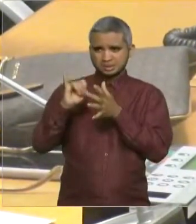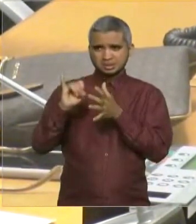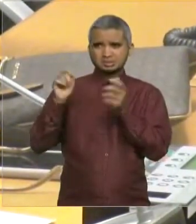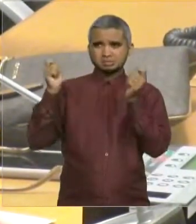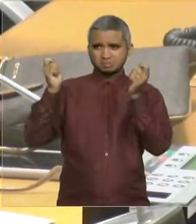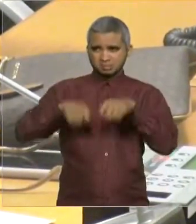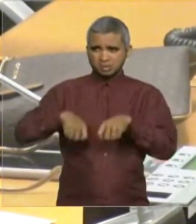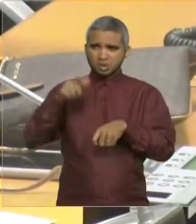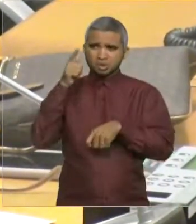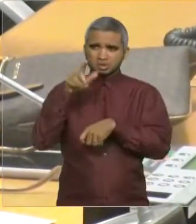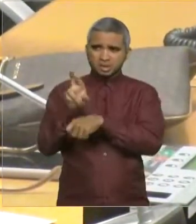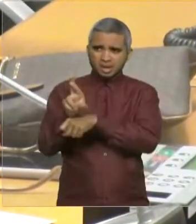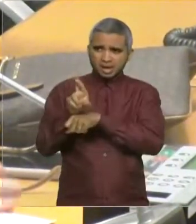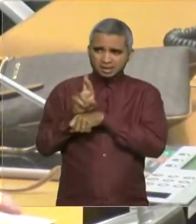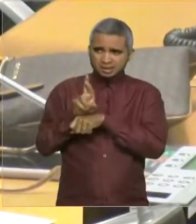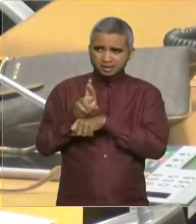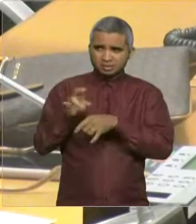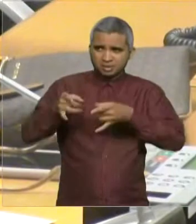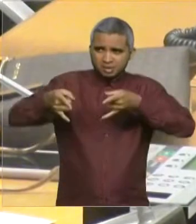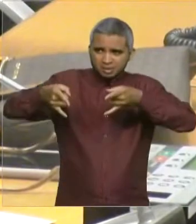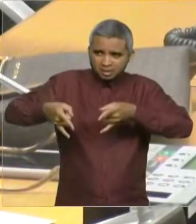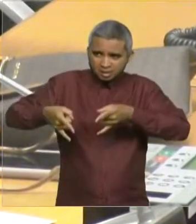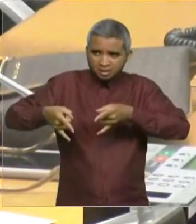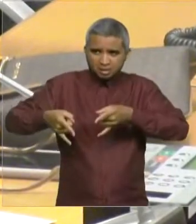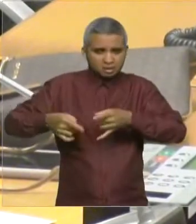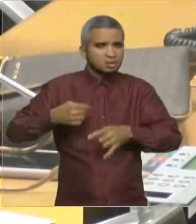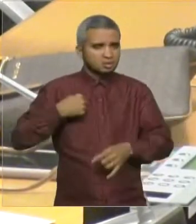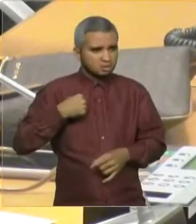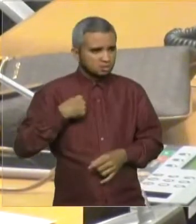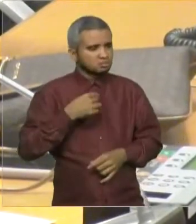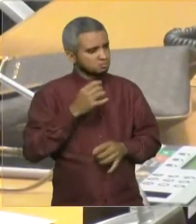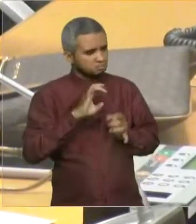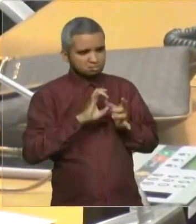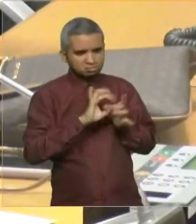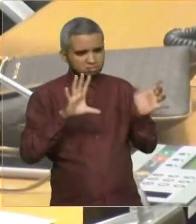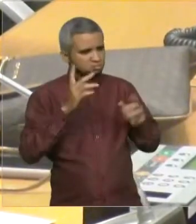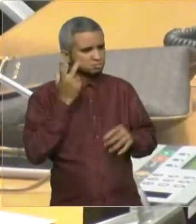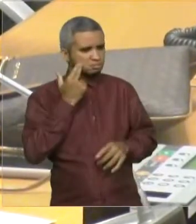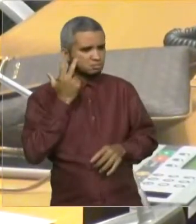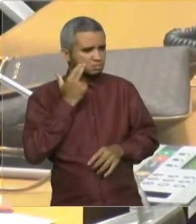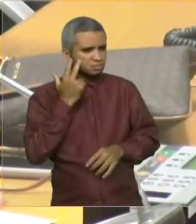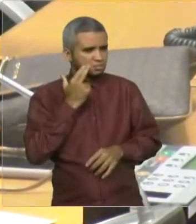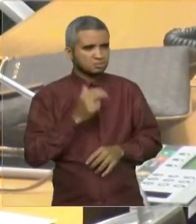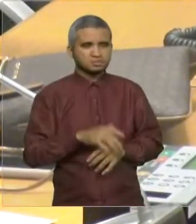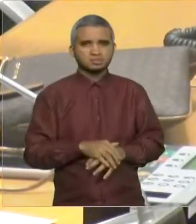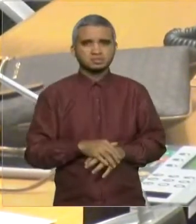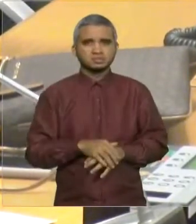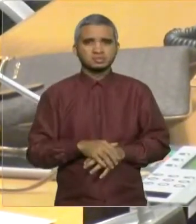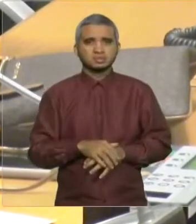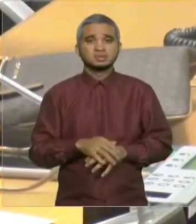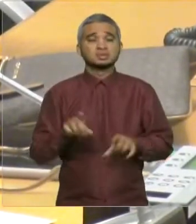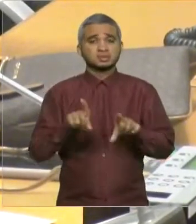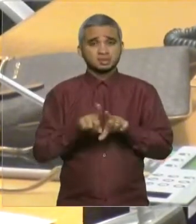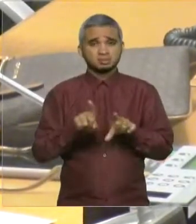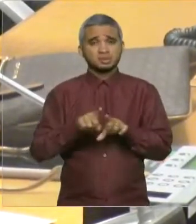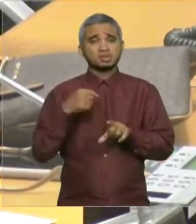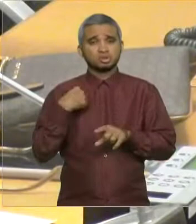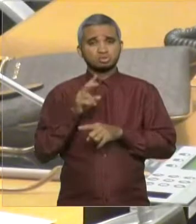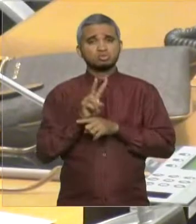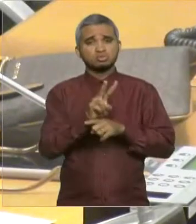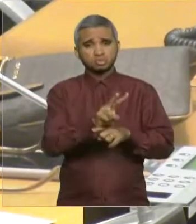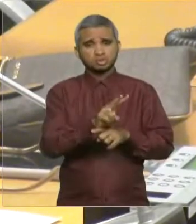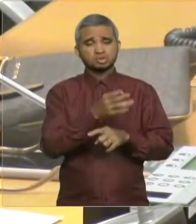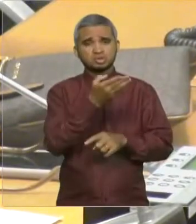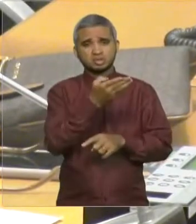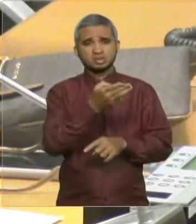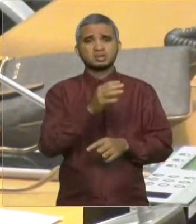máquina. Até de Imperatriz eu já consegui, porque não tem máquina. Nós estamos com 61